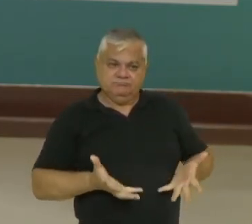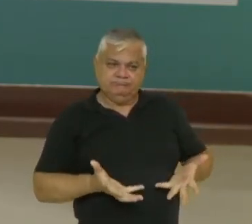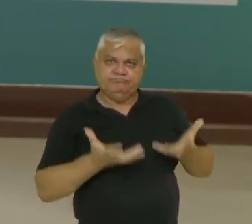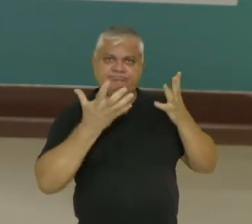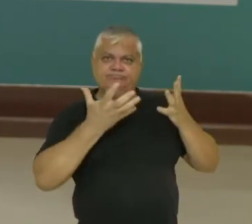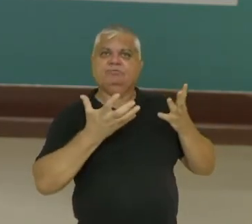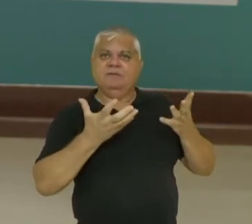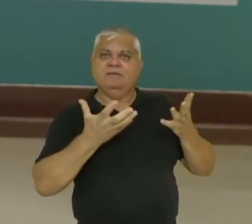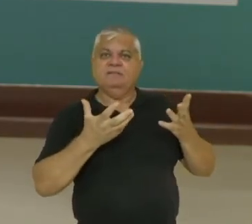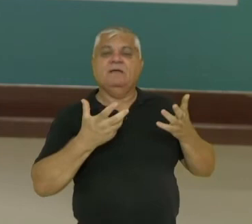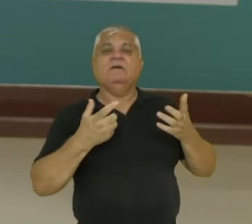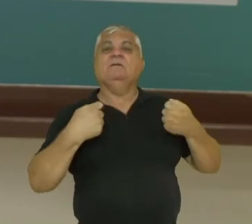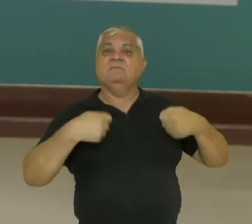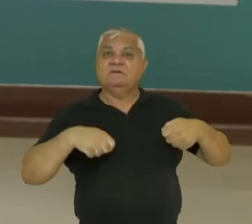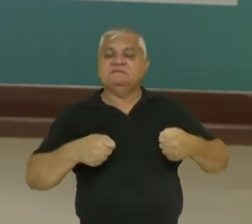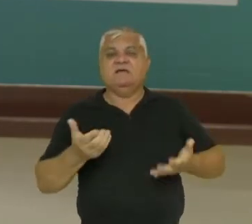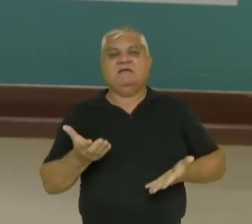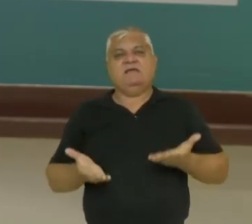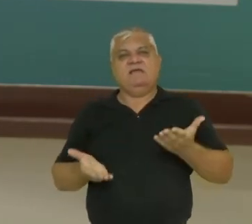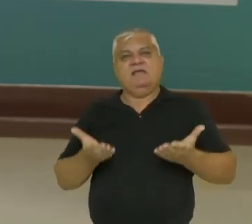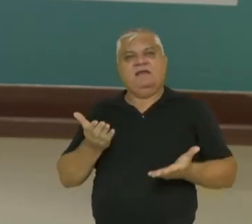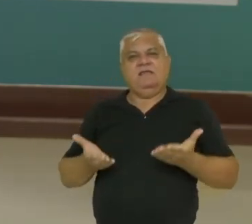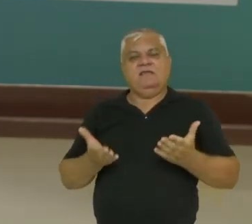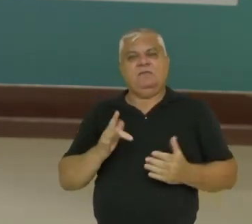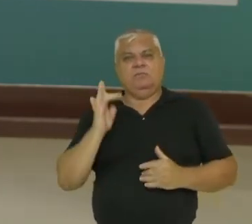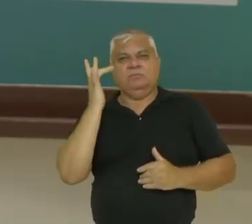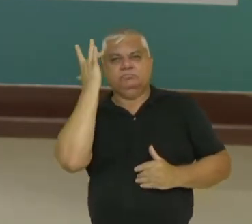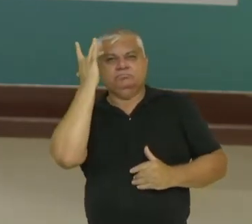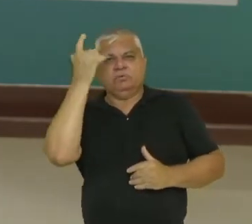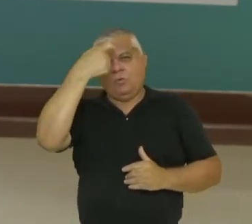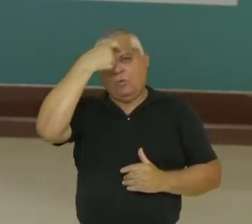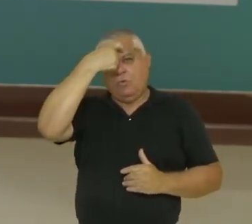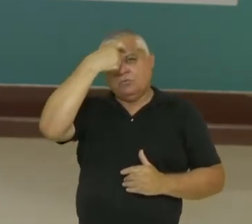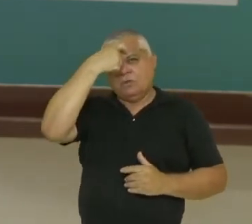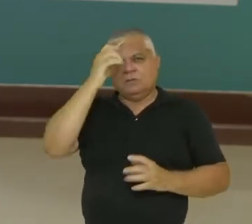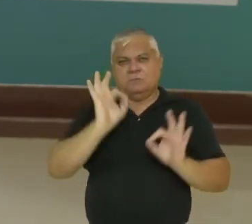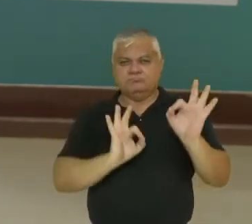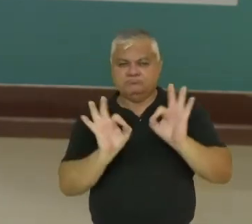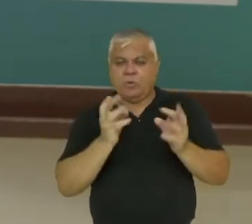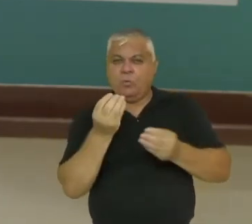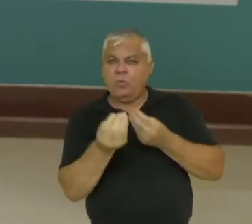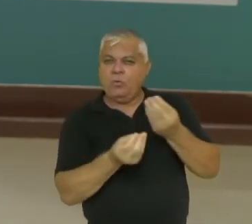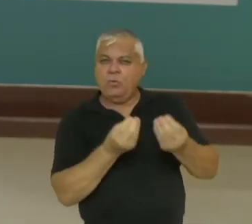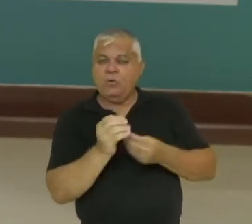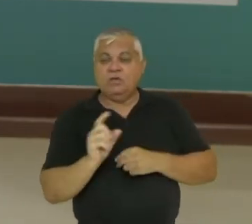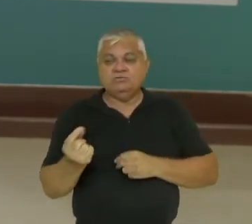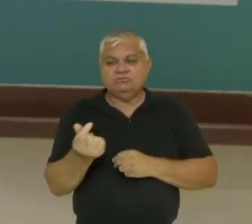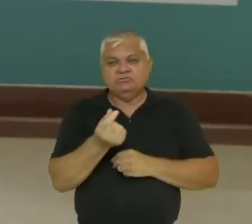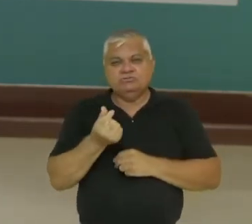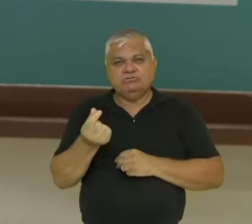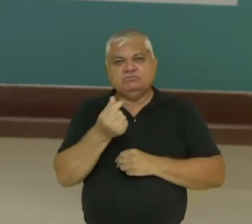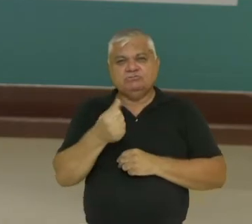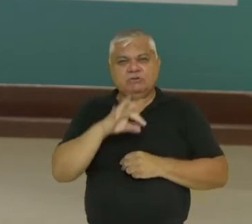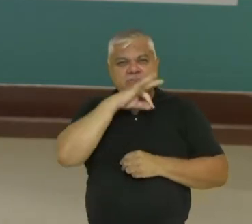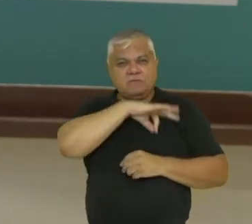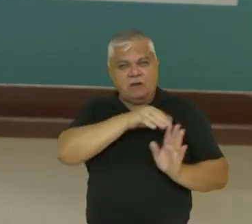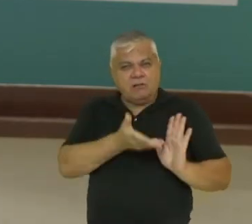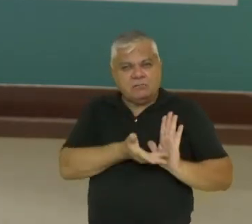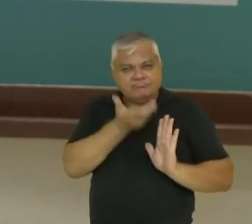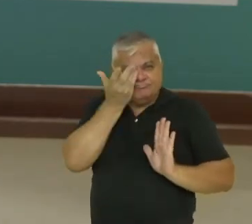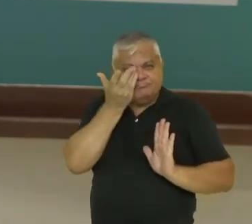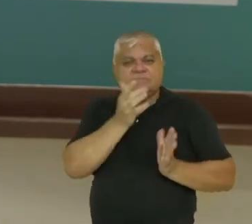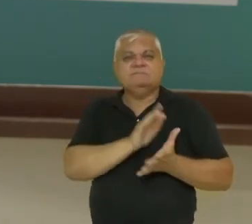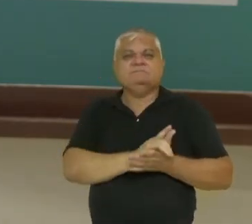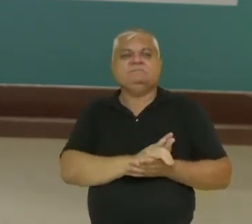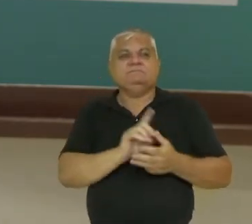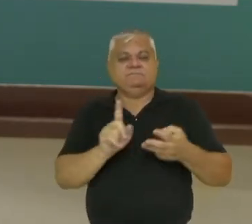numa condição mínima, o que vai acontecer? Vai pedir um aumento e você pode acabar saindo tiro pela culatra, você pode